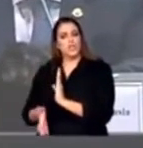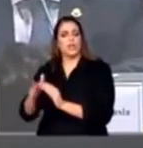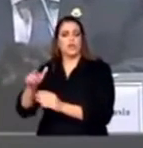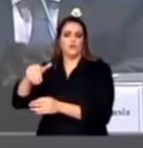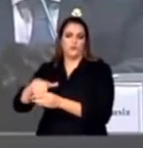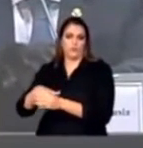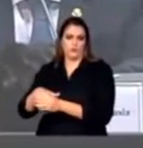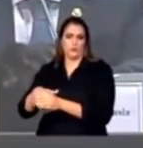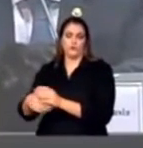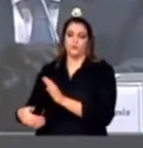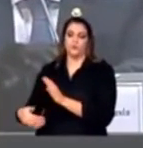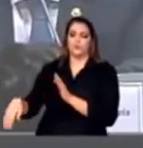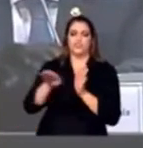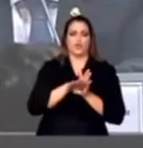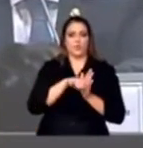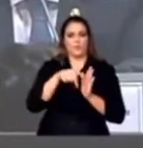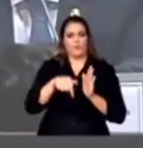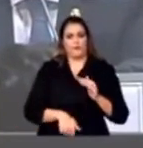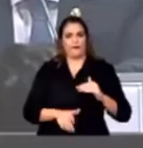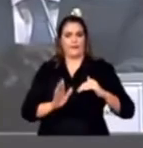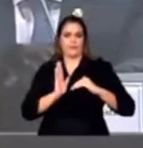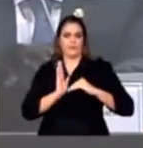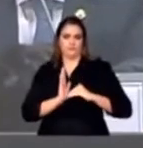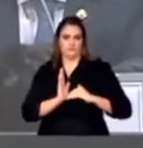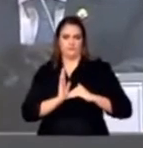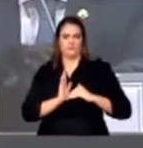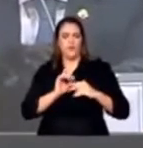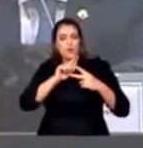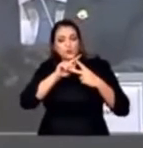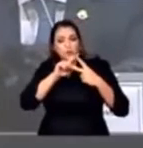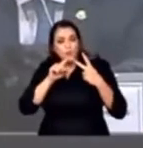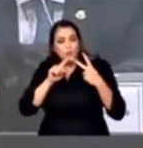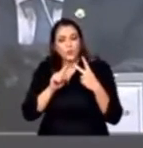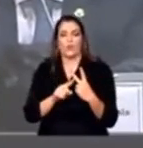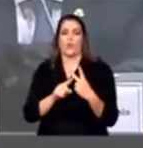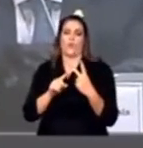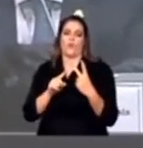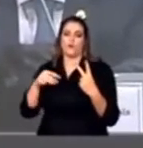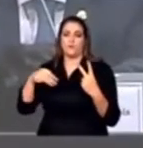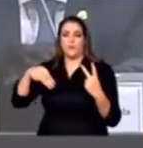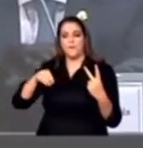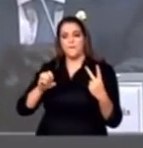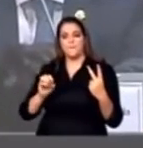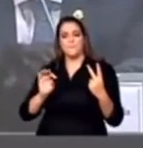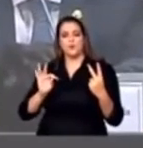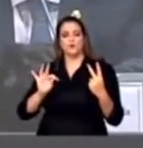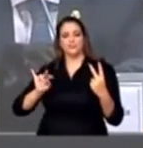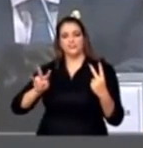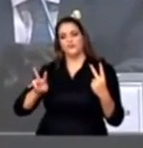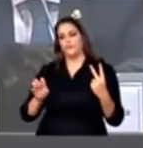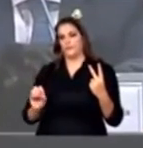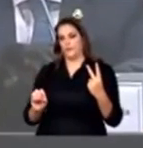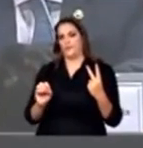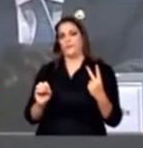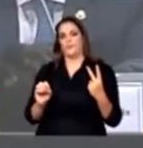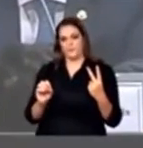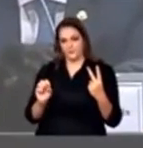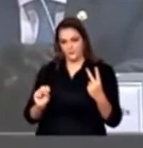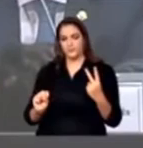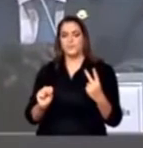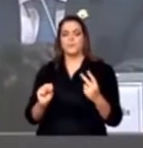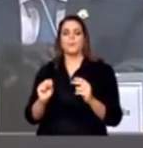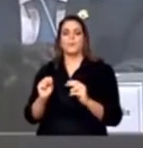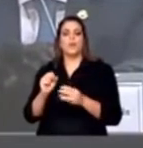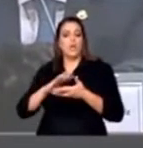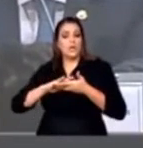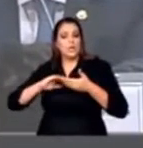opinião, nós vamos nos ater para caso haja aprovação e prosseguimento desse processo de impedimento. Para aí sim discutirmos uma